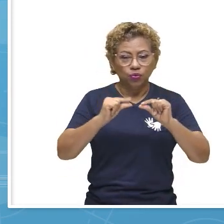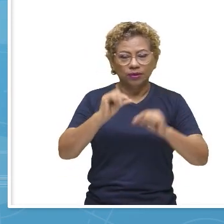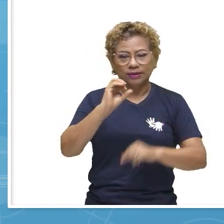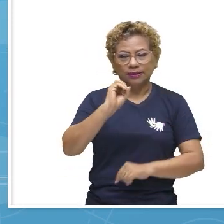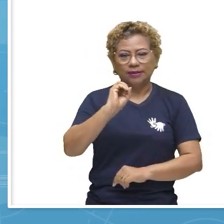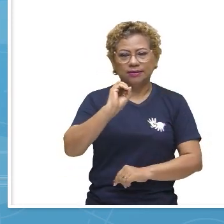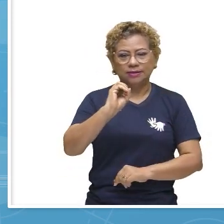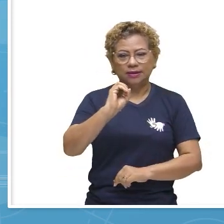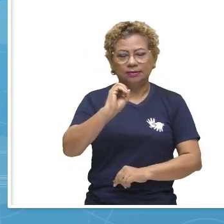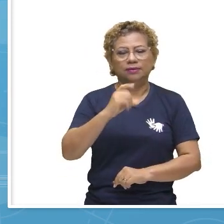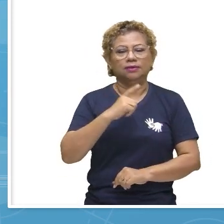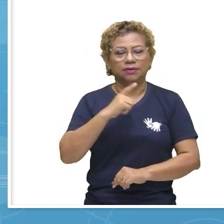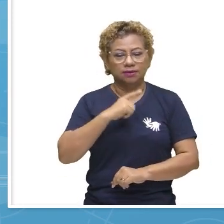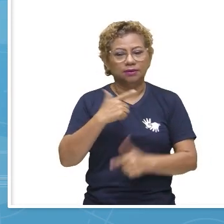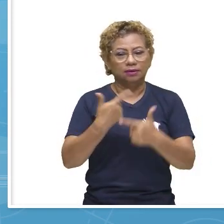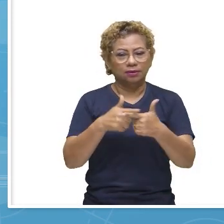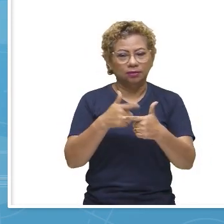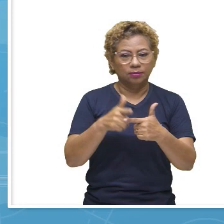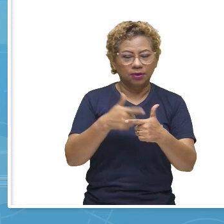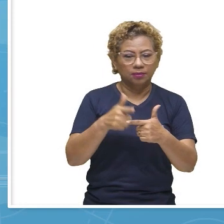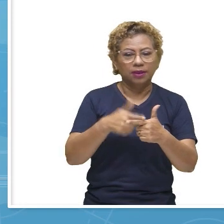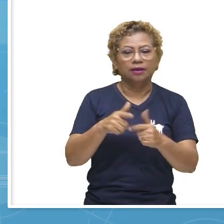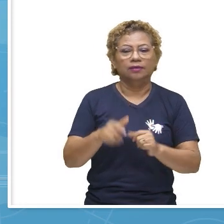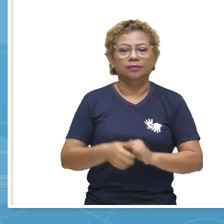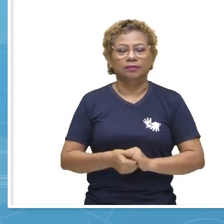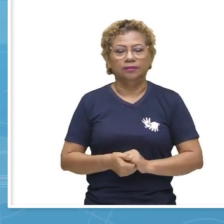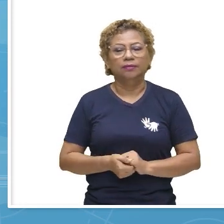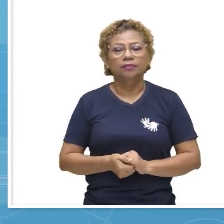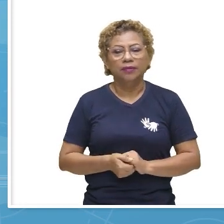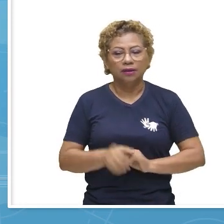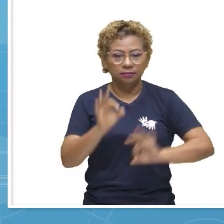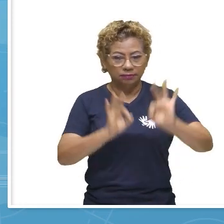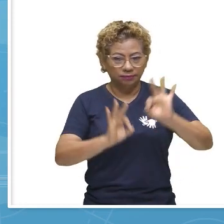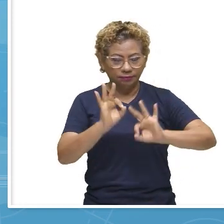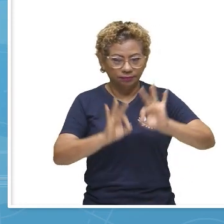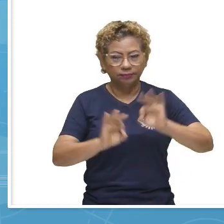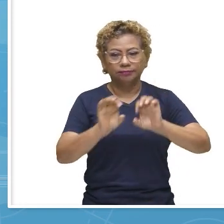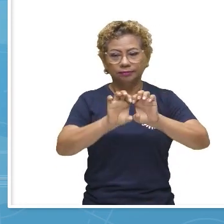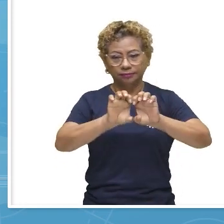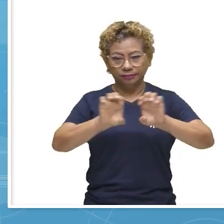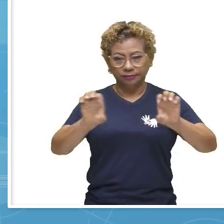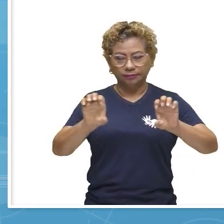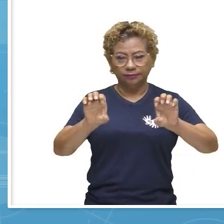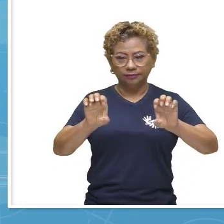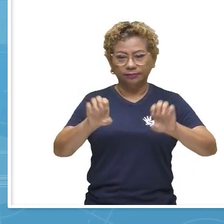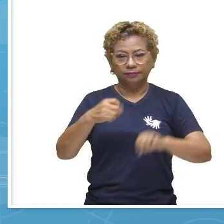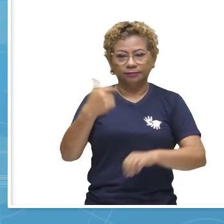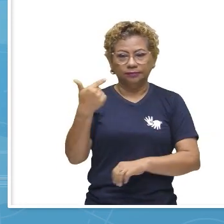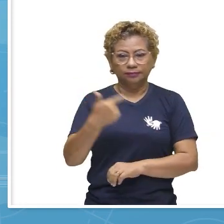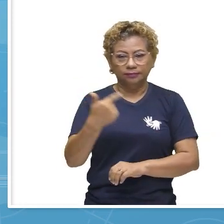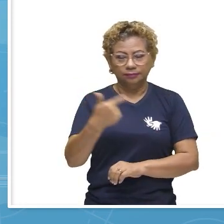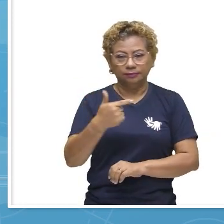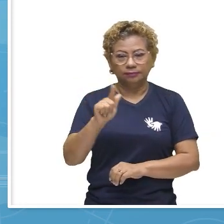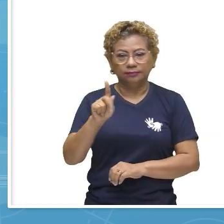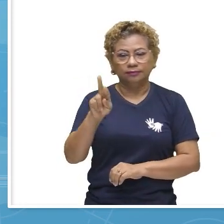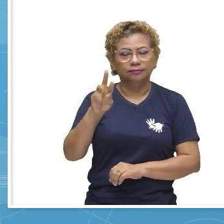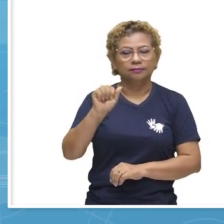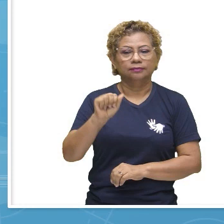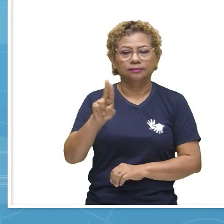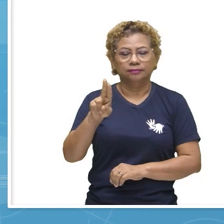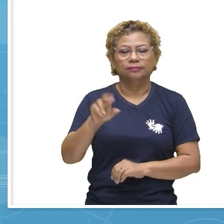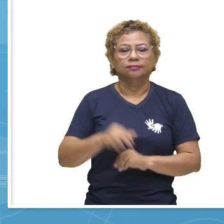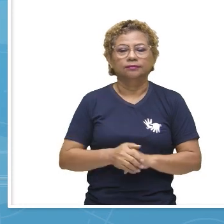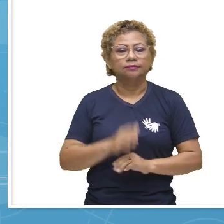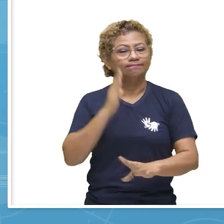um problema, né, onde a gente tem uma aplicação de equação do segundo grau. Para a gente encontrar